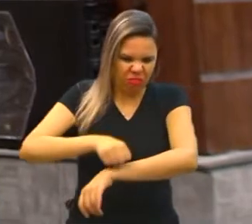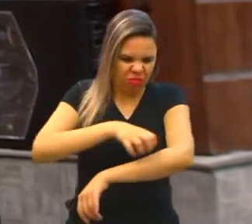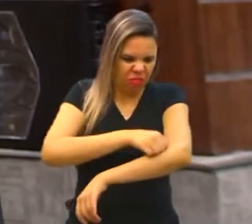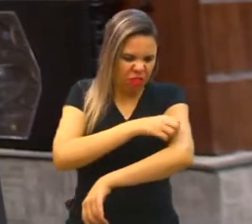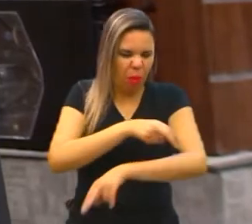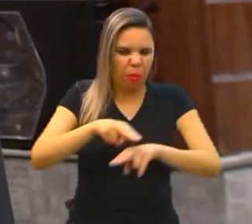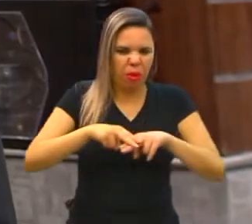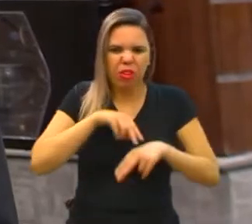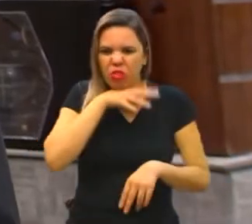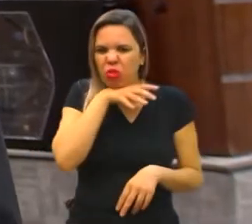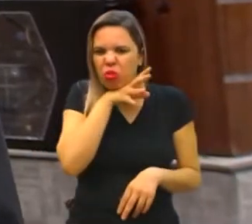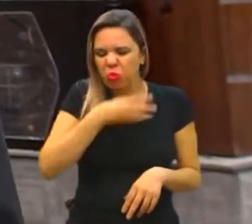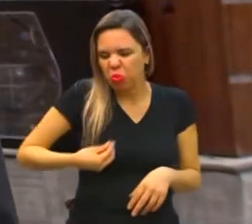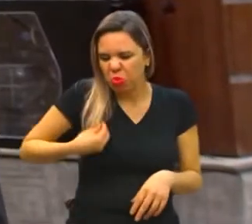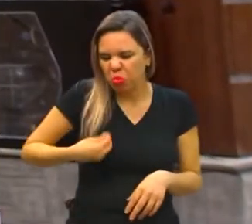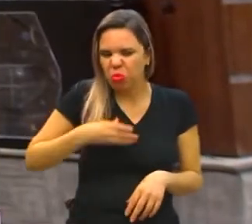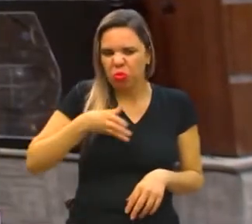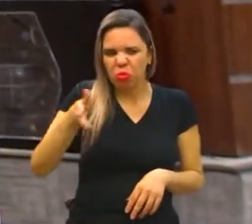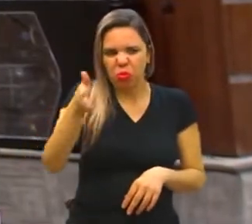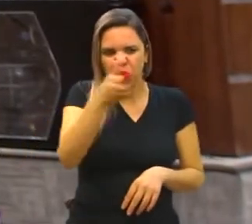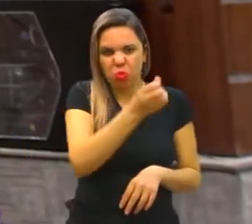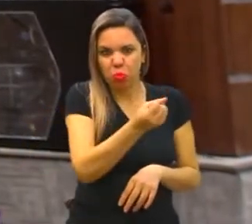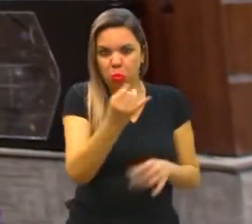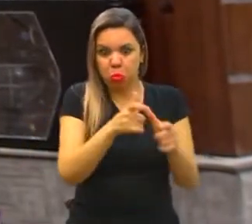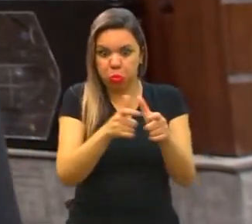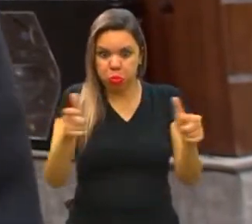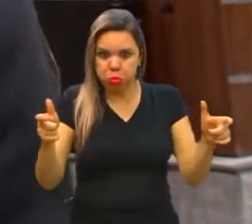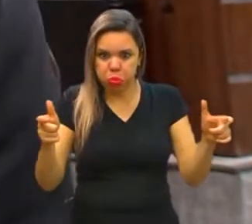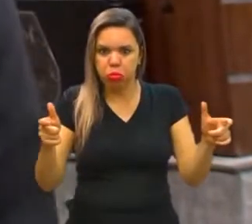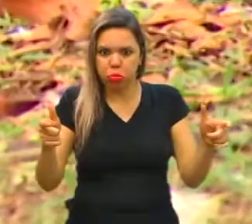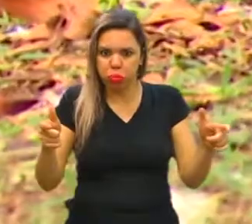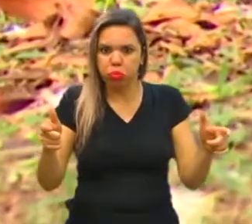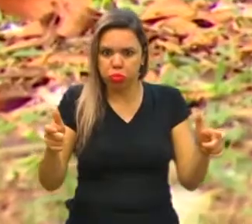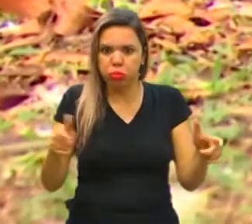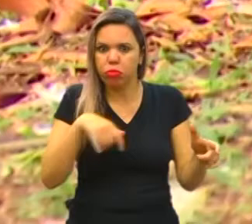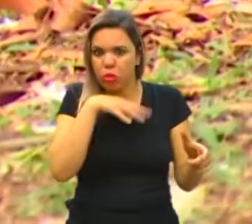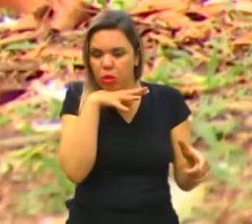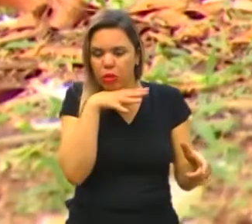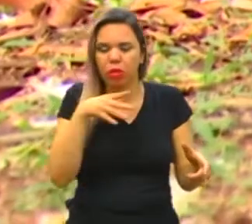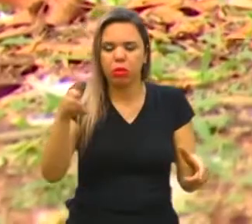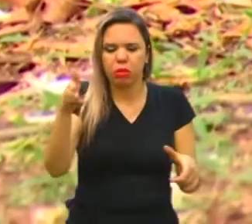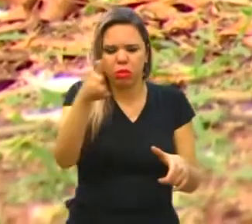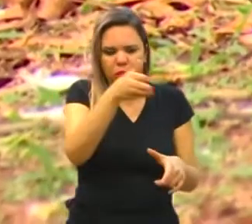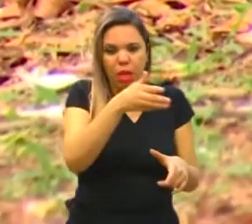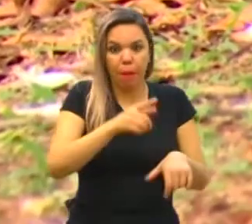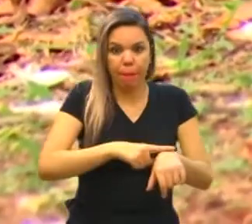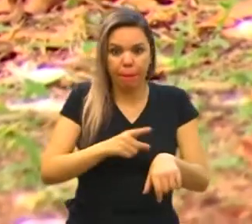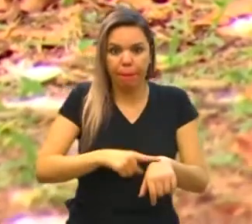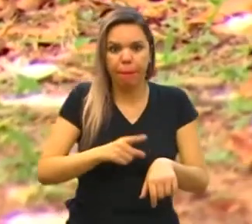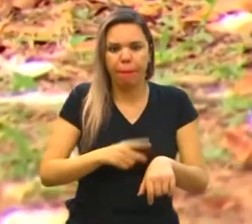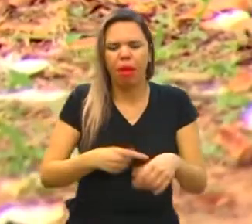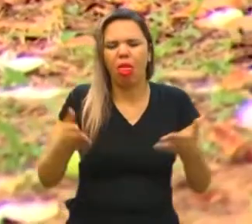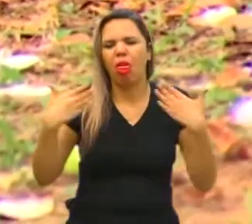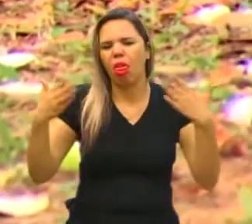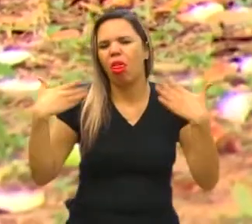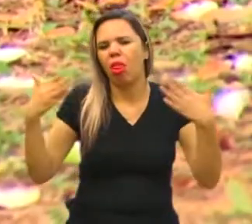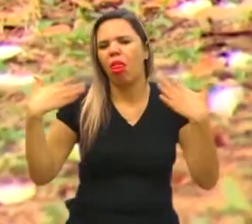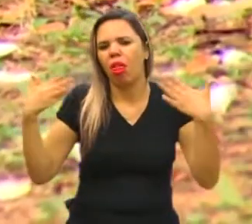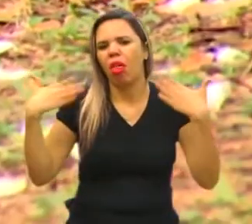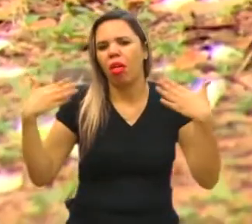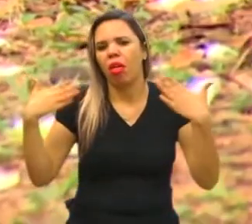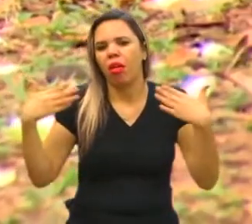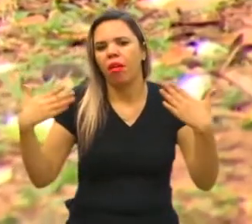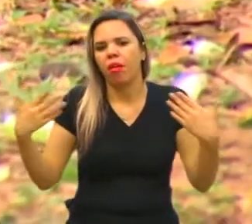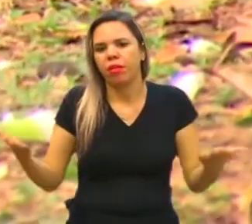o carrapato é derivado das capivaras que existem no local. Existe uma grande quantidade de capivaras, então nesse momento